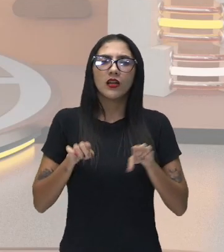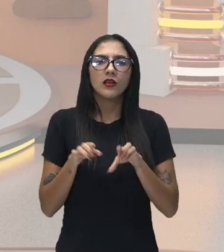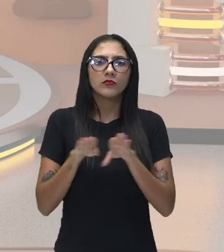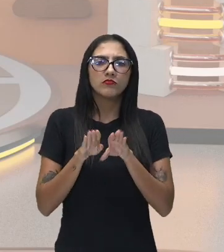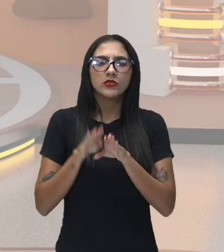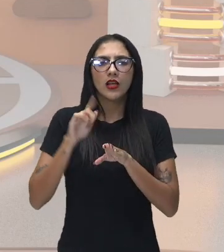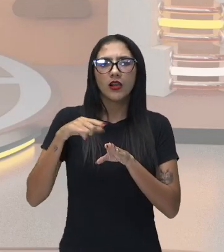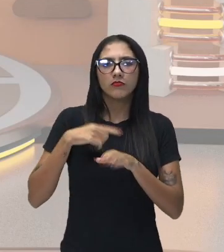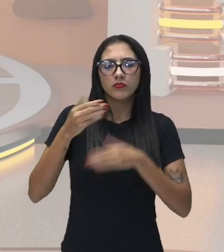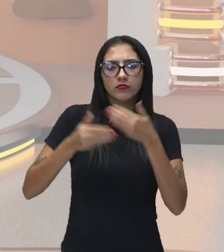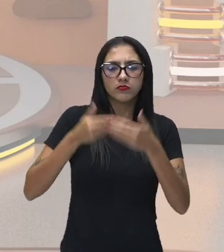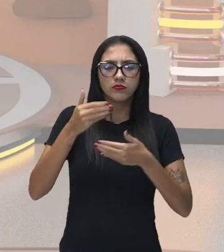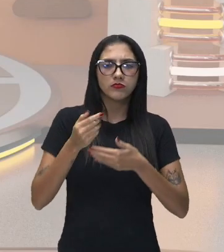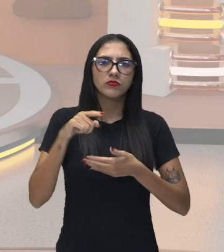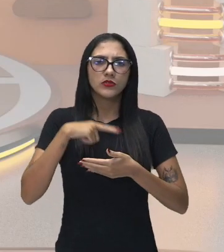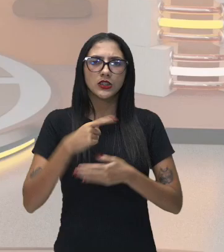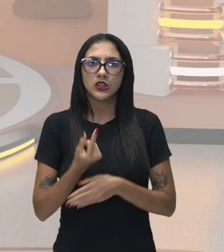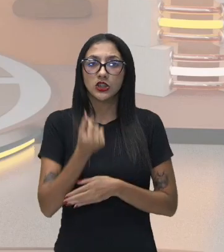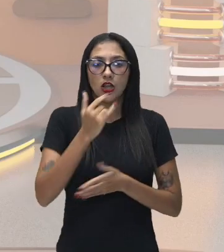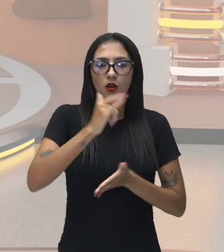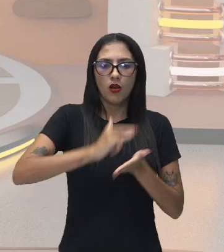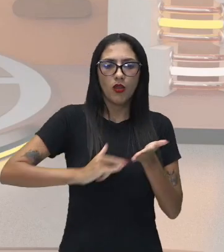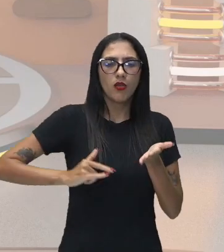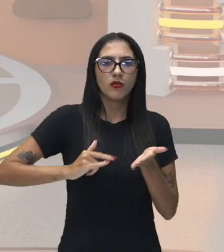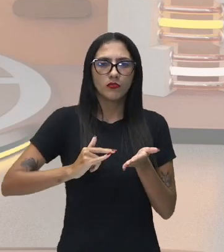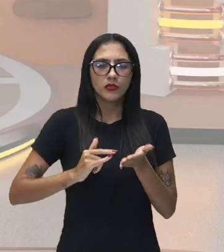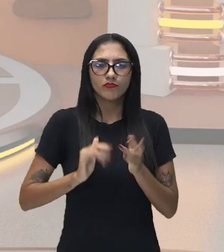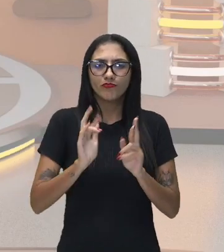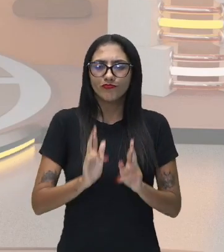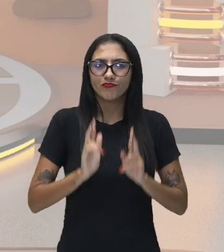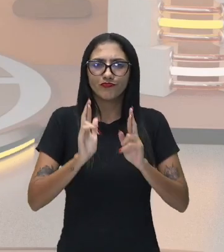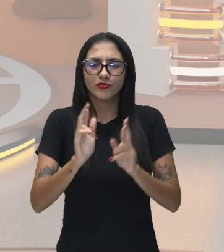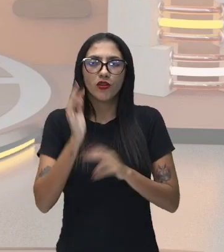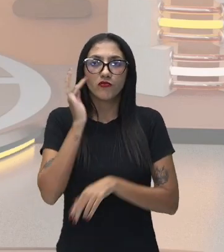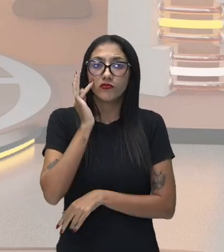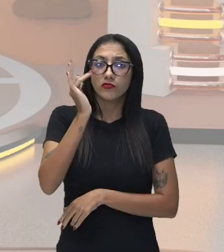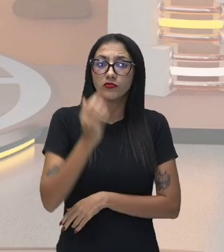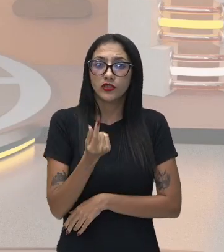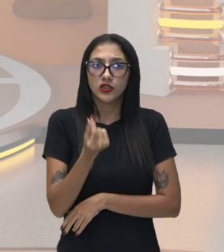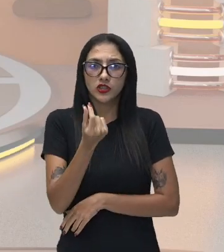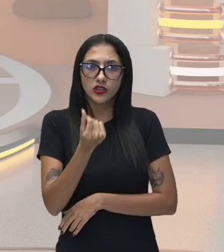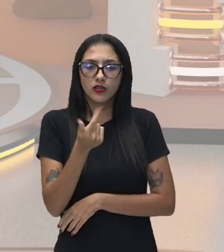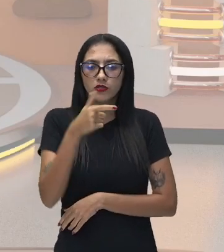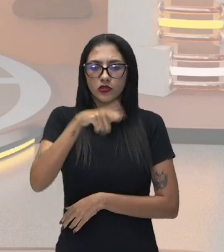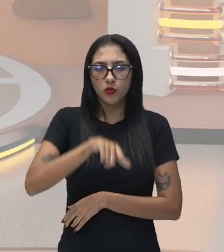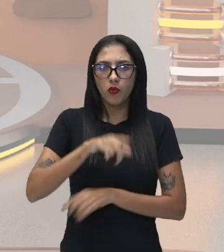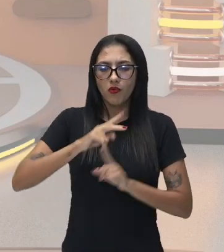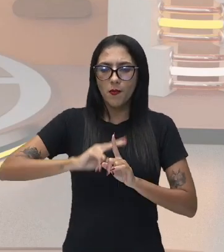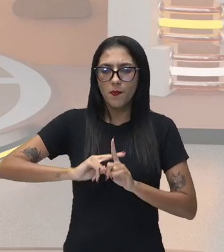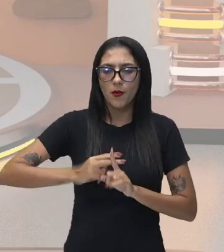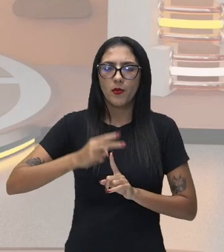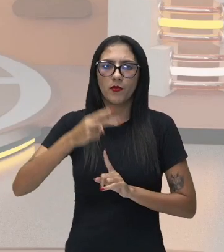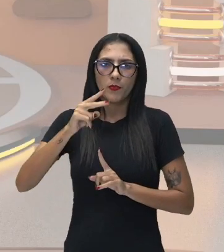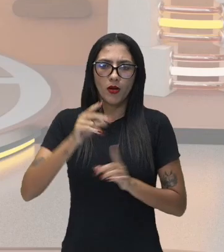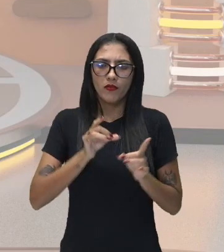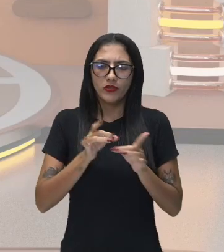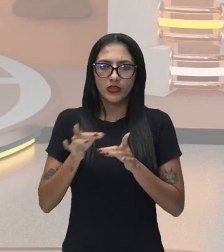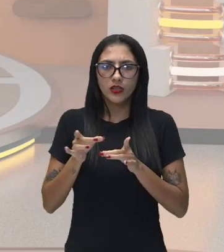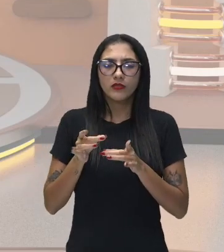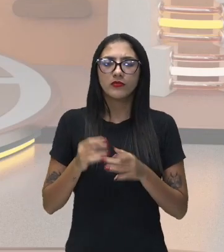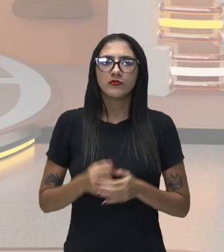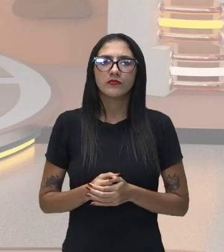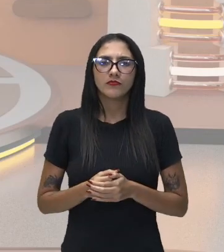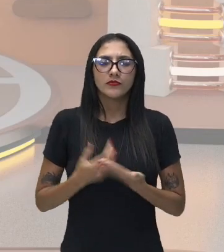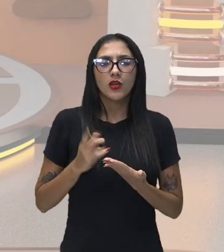que essas ações que eles compraram na esperança de depois revendê-las com alto preço para obter lucro, na verdade foi